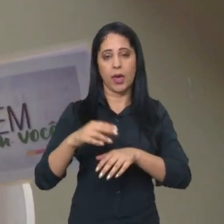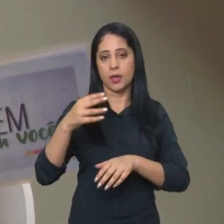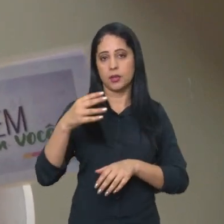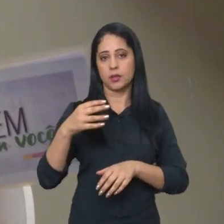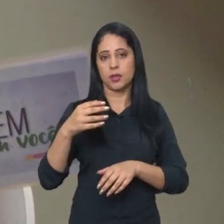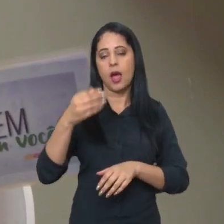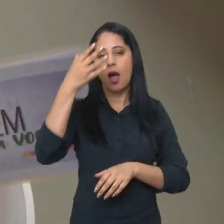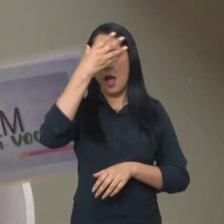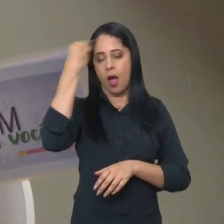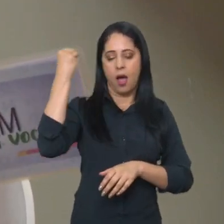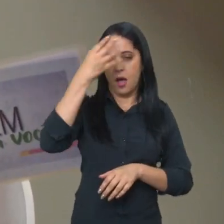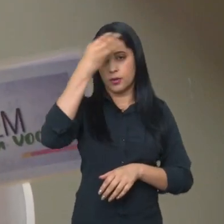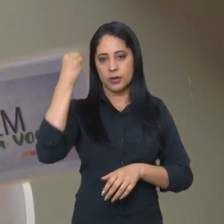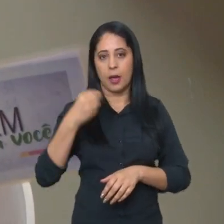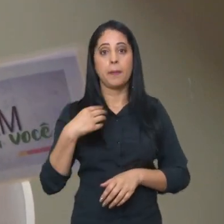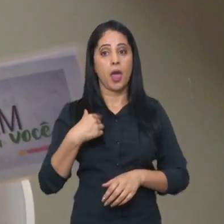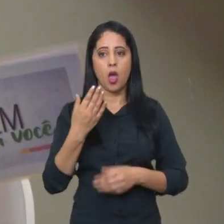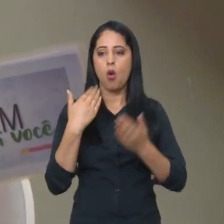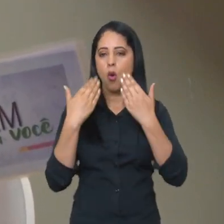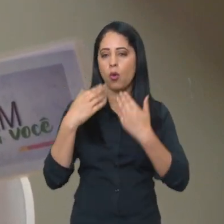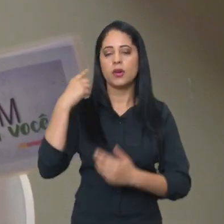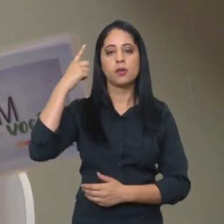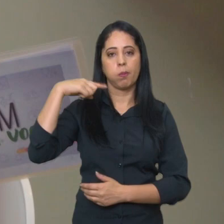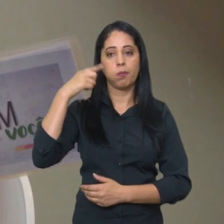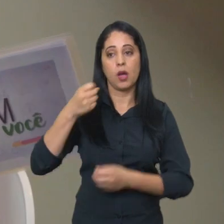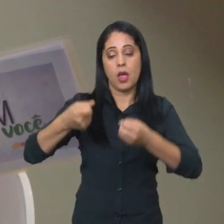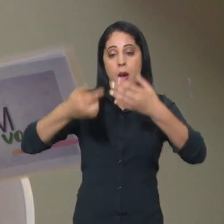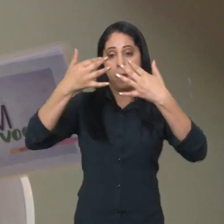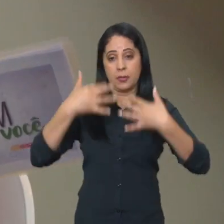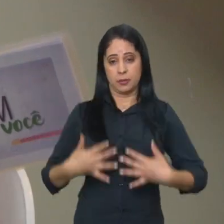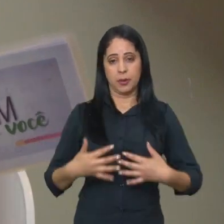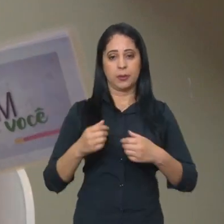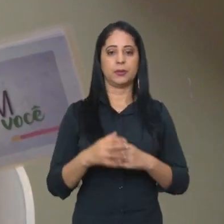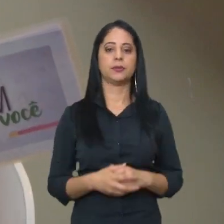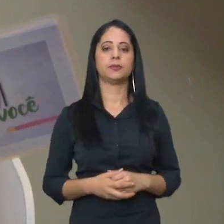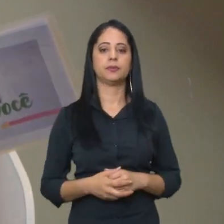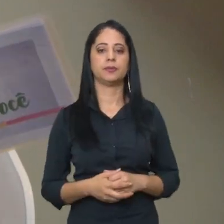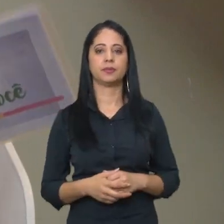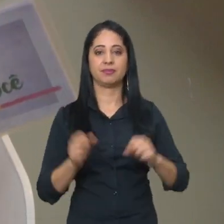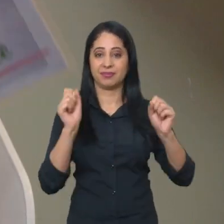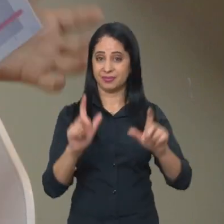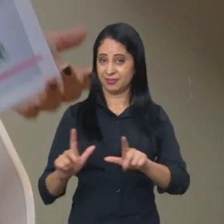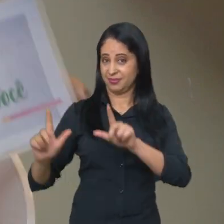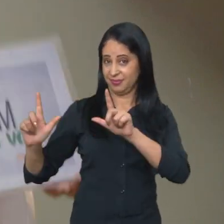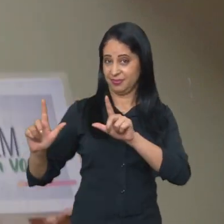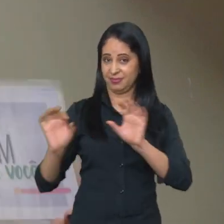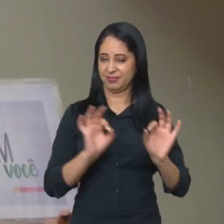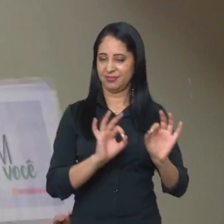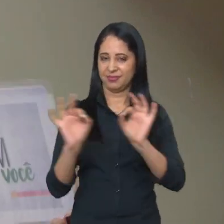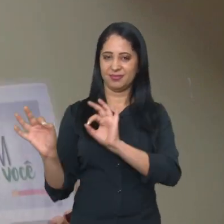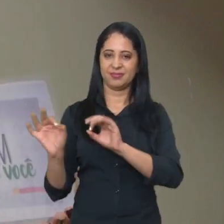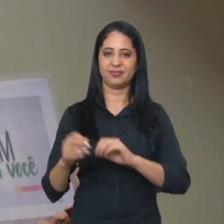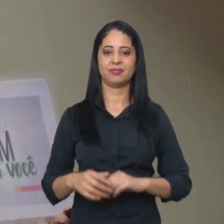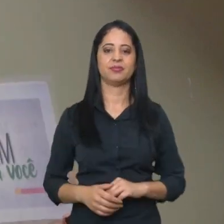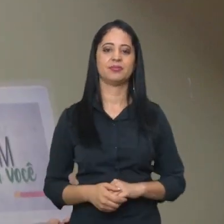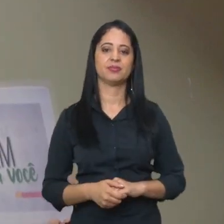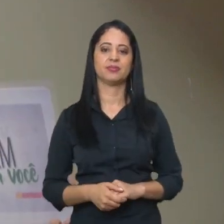conversei com uma advogada que esclareceu alguns desses benefícios. Confira com a gente. Coloca, por favor, o VT, Matheus.